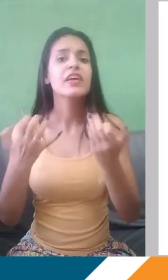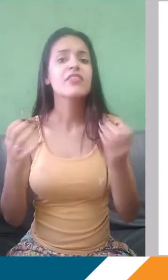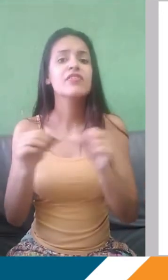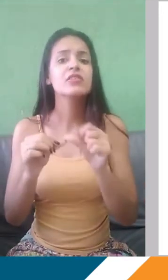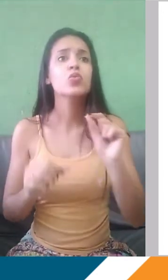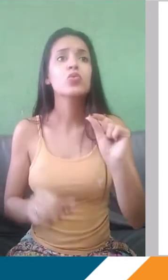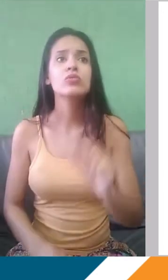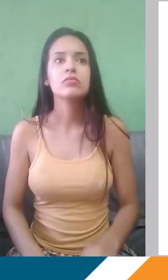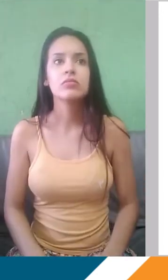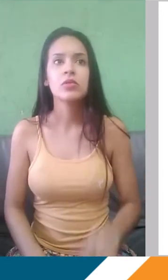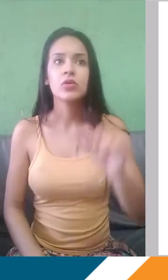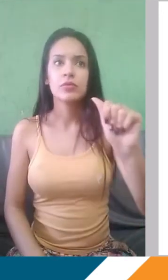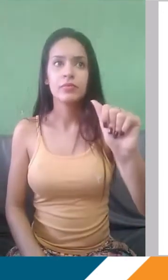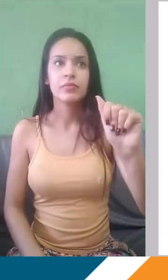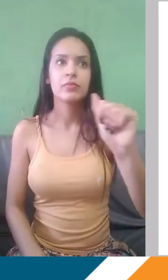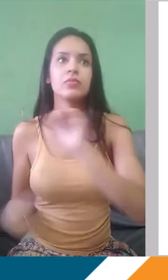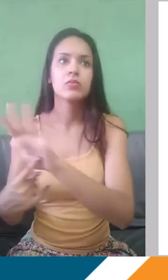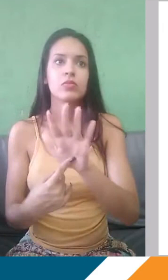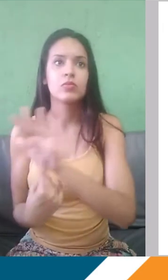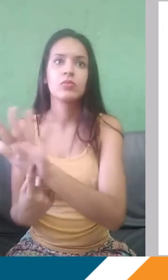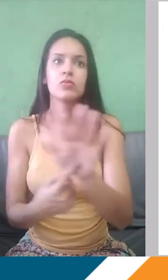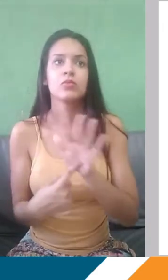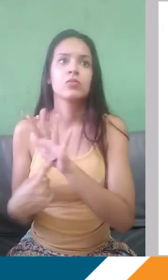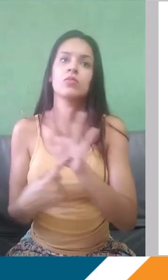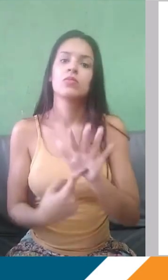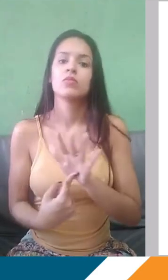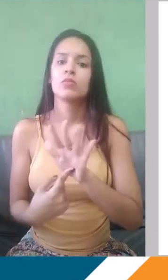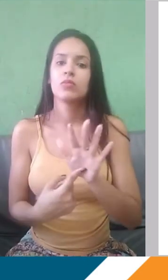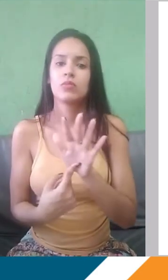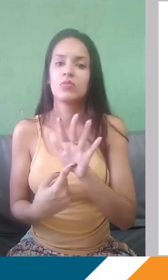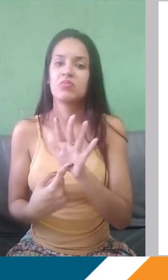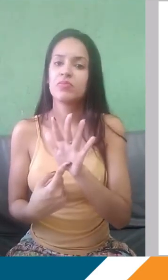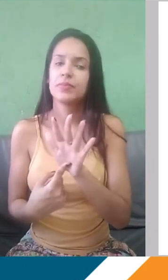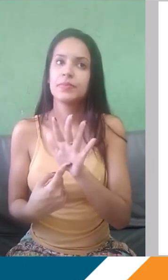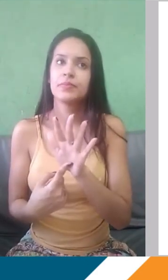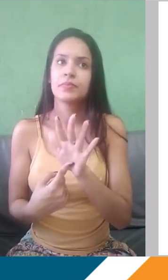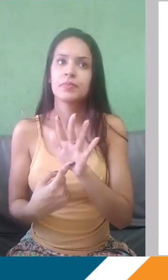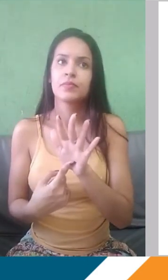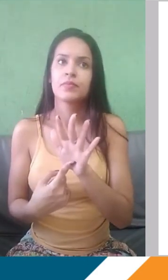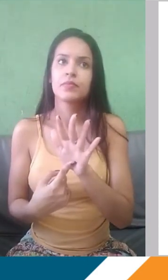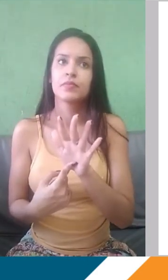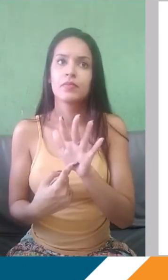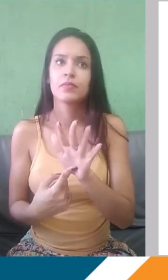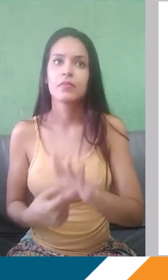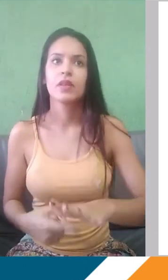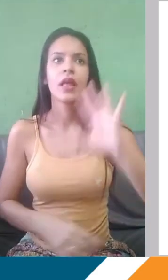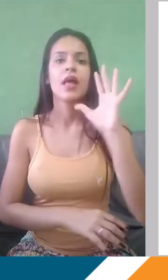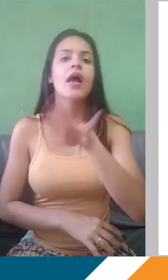A, evidencia o papel secundário que animais e plantas desempenham no processo de produção de